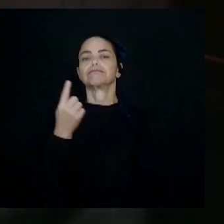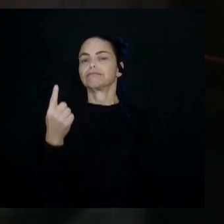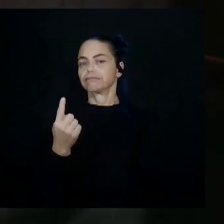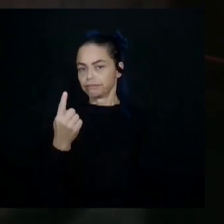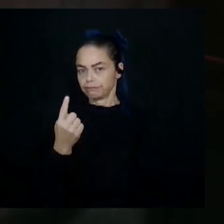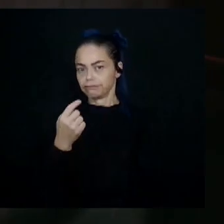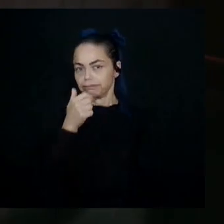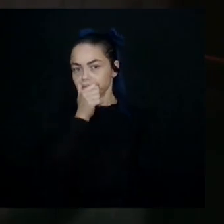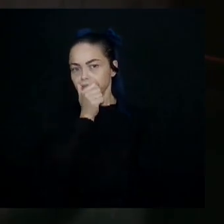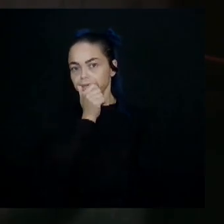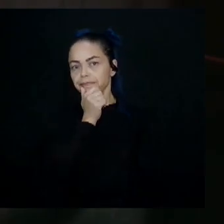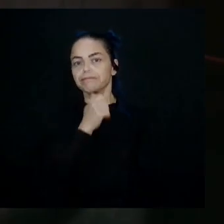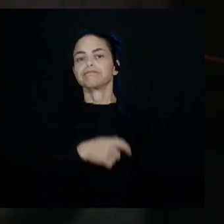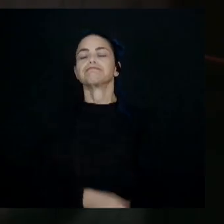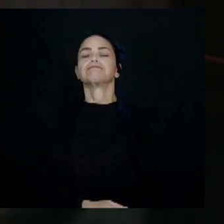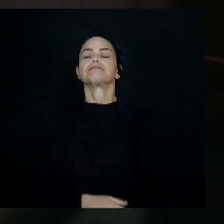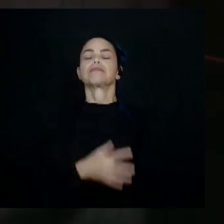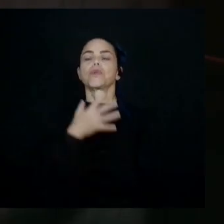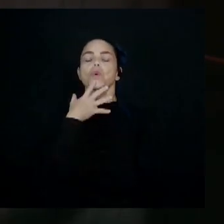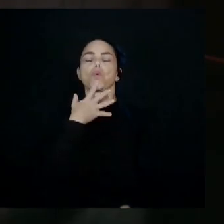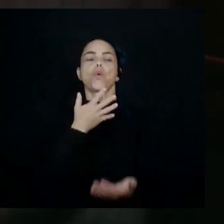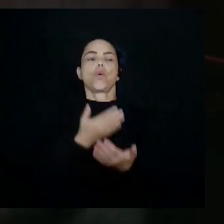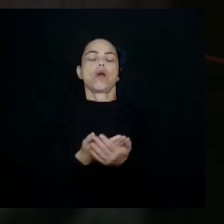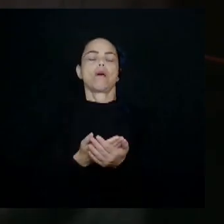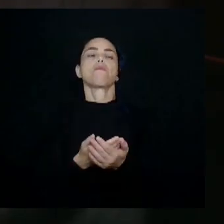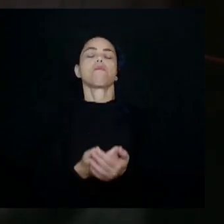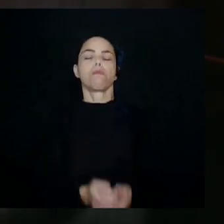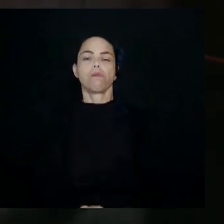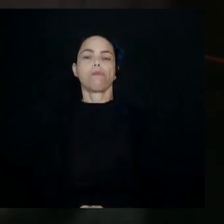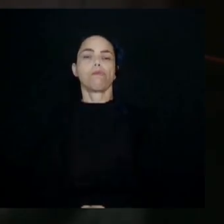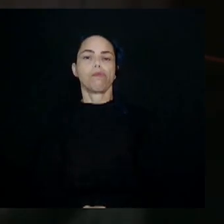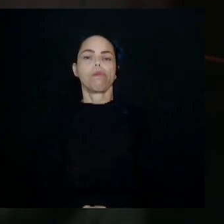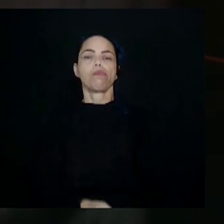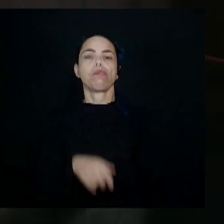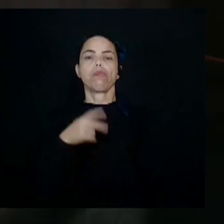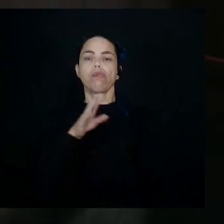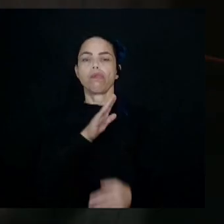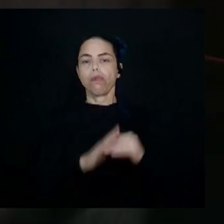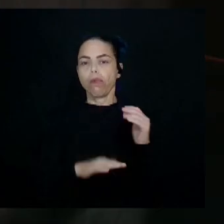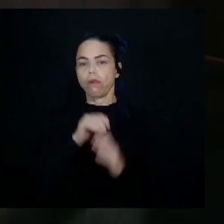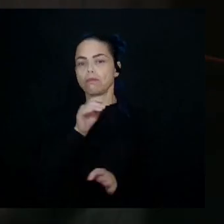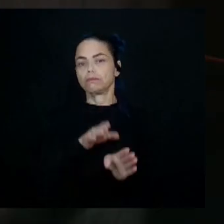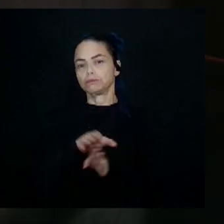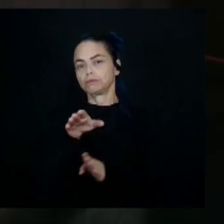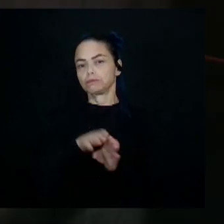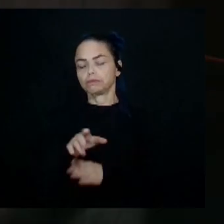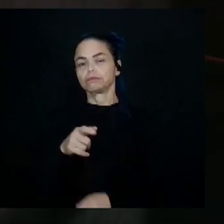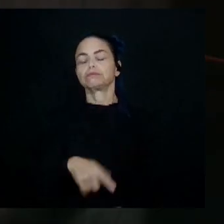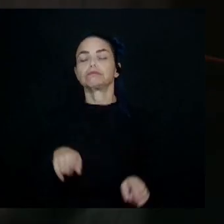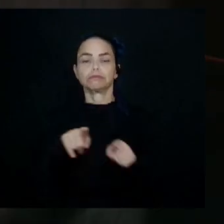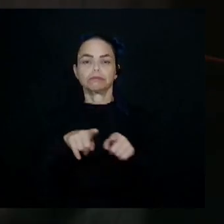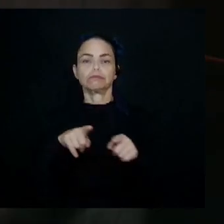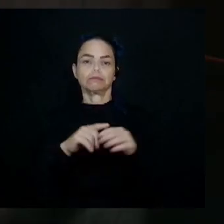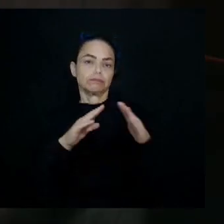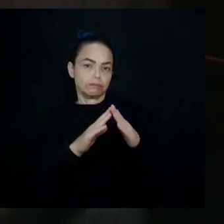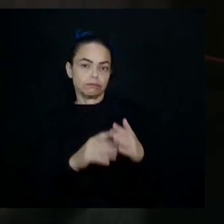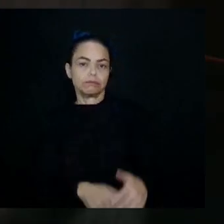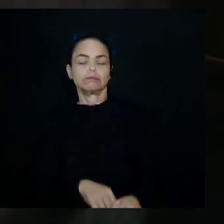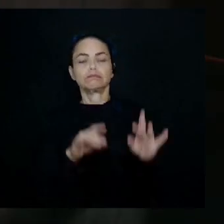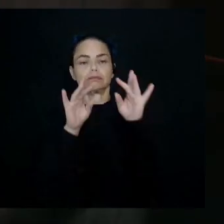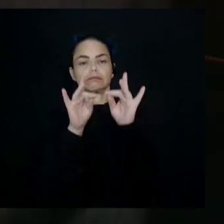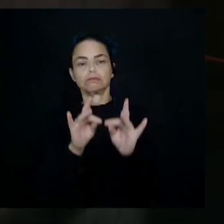8h41, e eu estou aqui de boca aberta, ouvindo as nossas profissionais. Eu imagino que você aí de casa também esteja, que são detalhes que